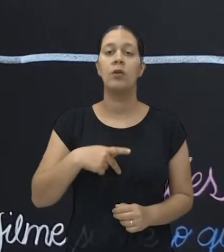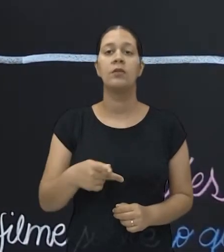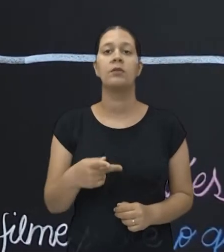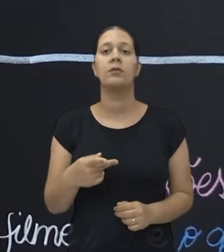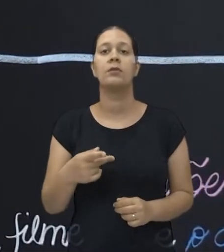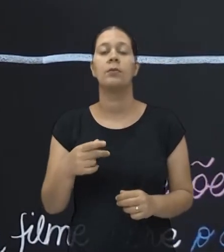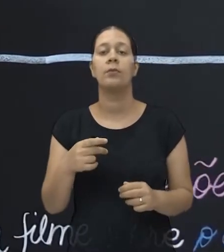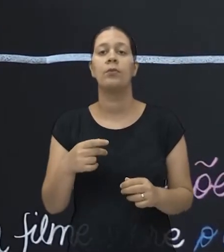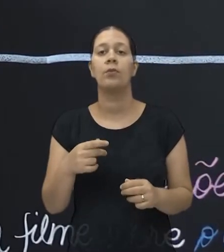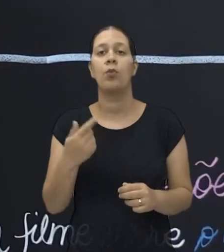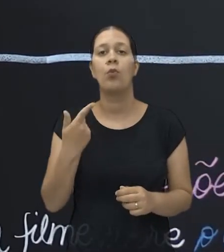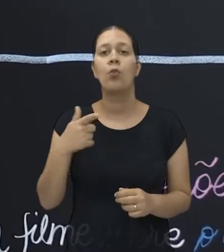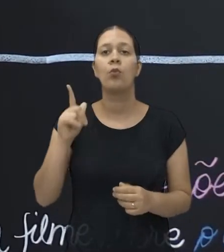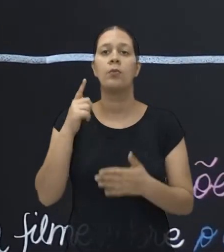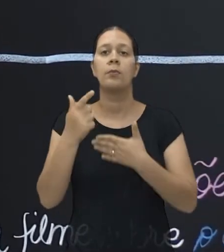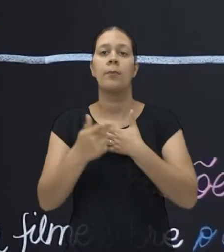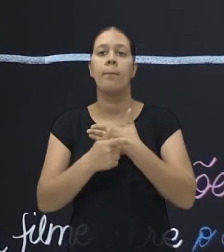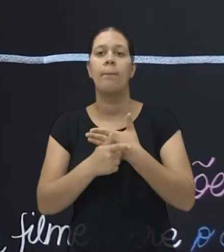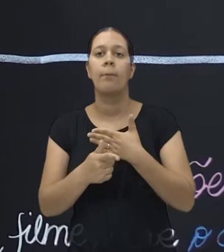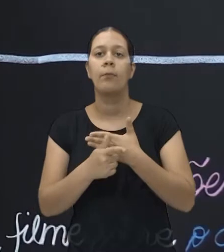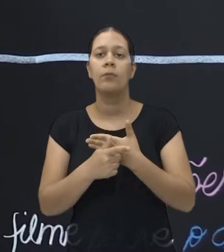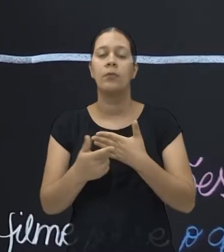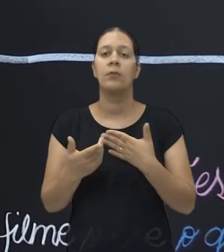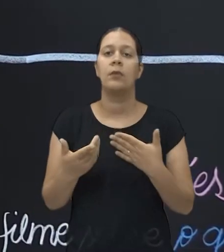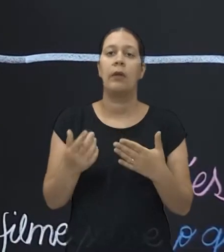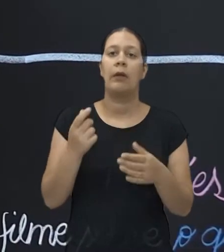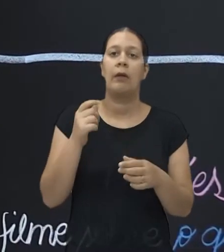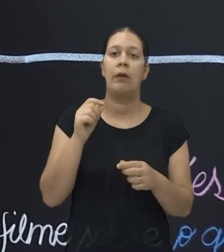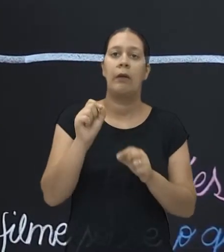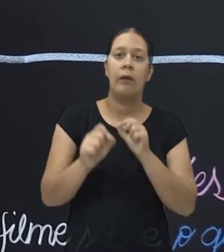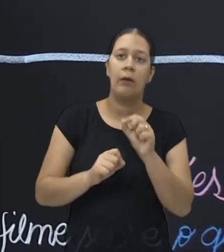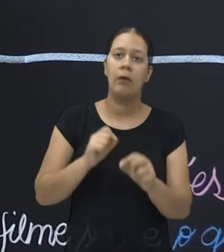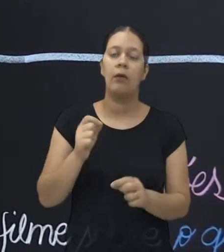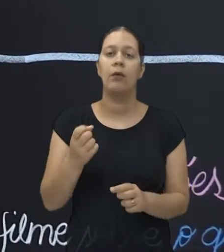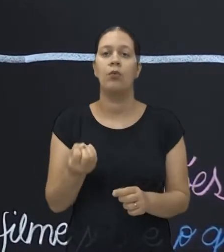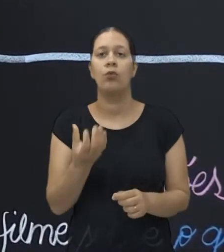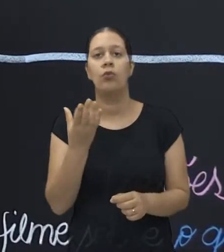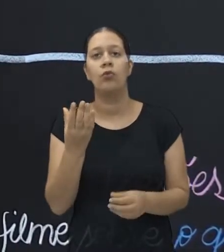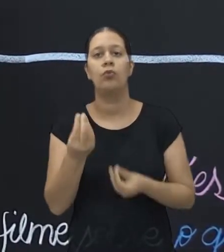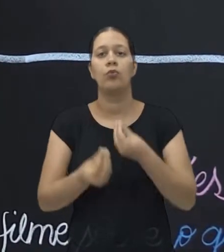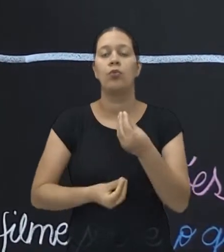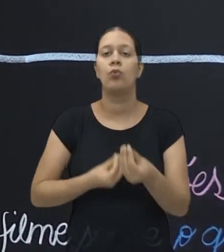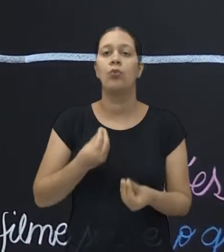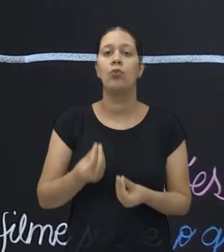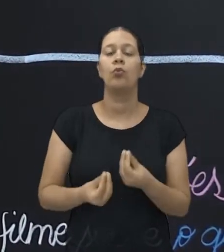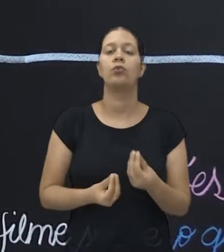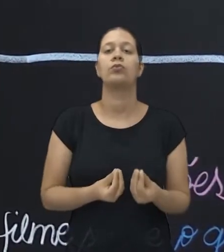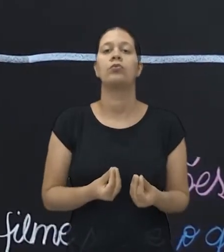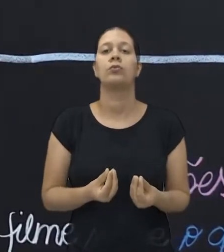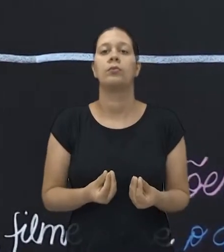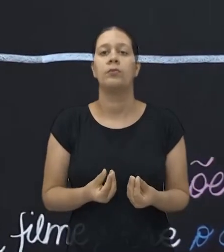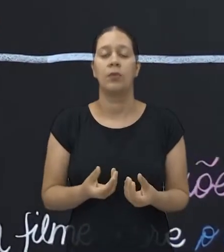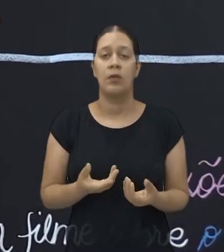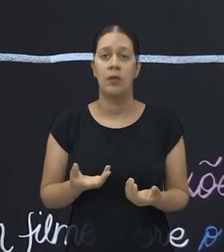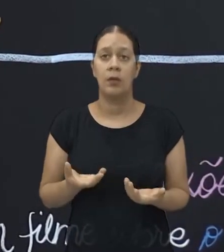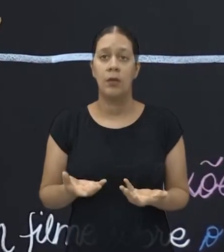podem exercer outras funções, como, por exemplo, os pronomes que, quem, quando, como e onde, que também podem exercer funções de